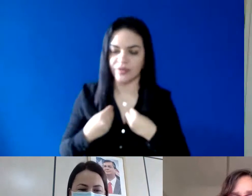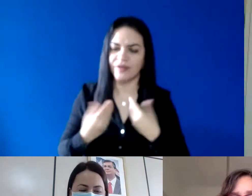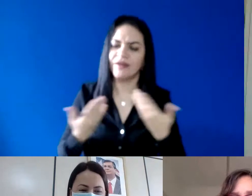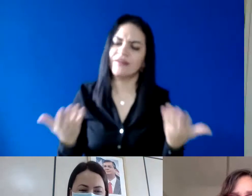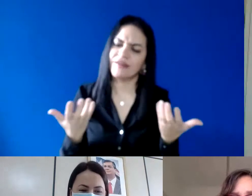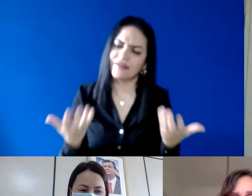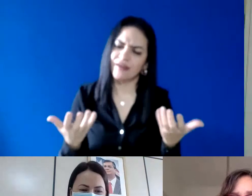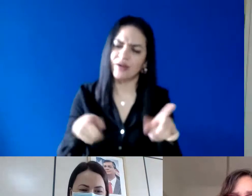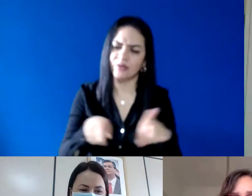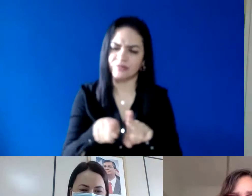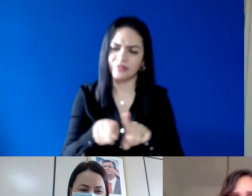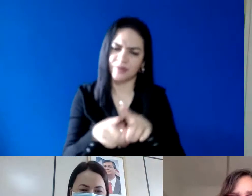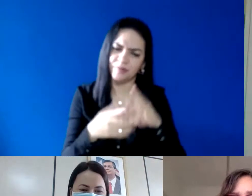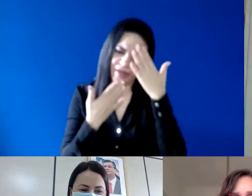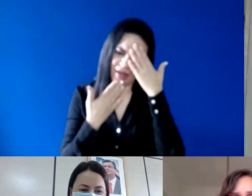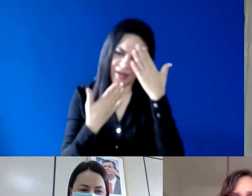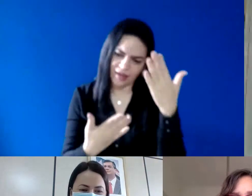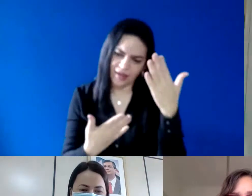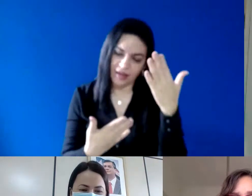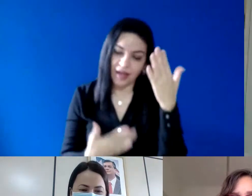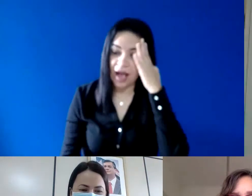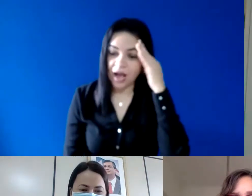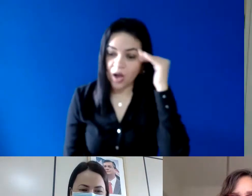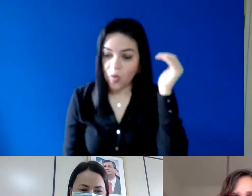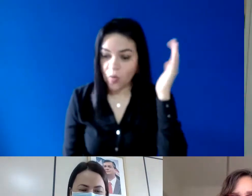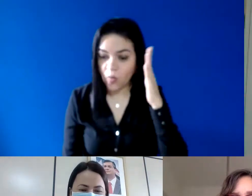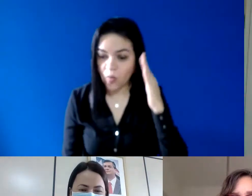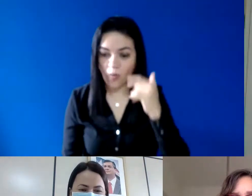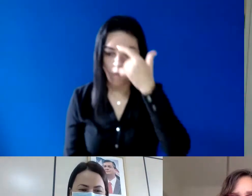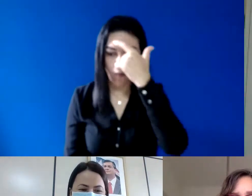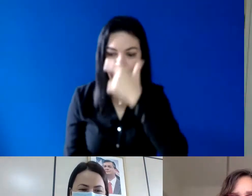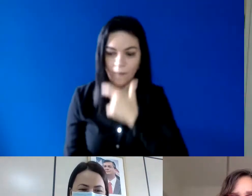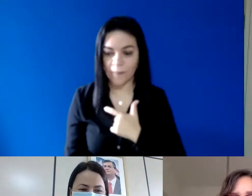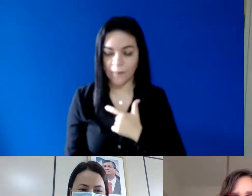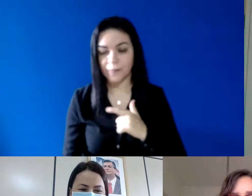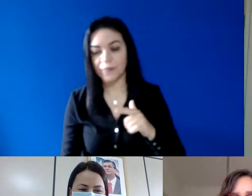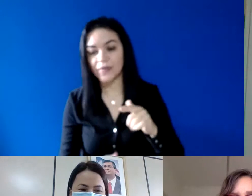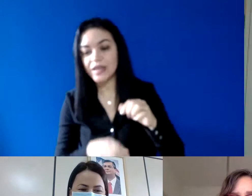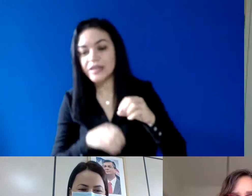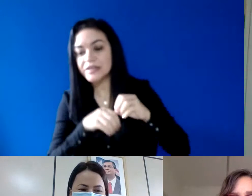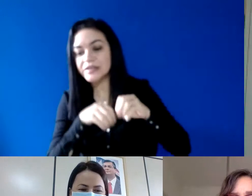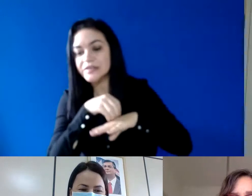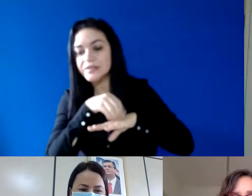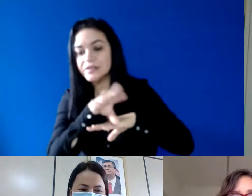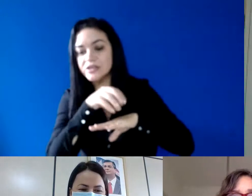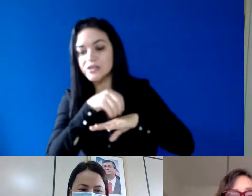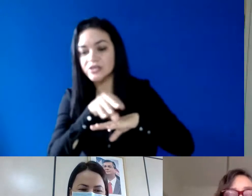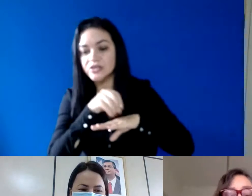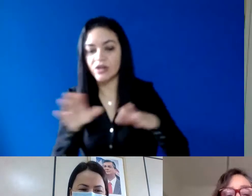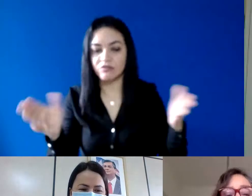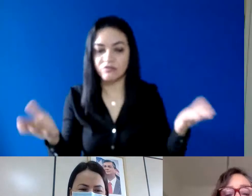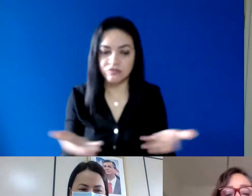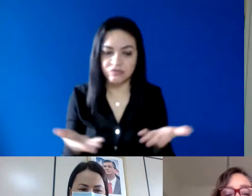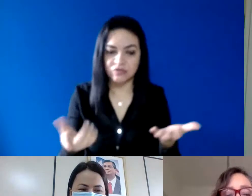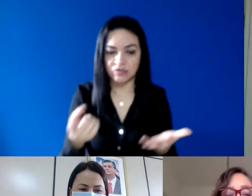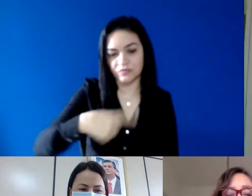também a honra de estar aqui dividindo algumas coisas com vocês e veja